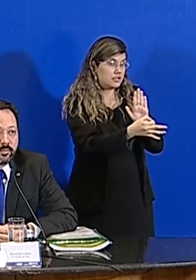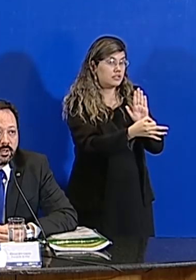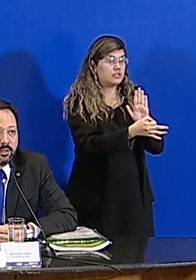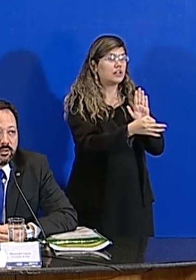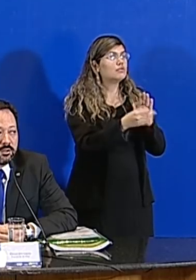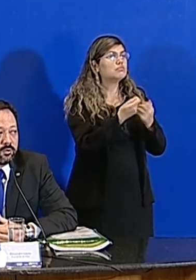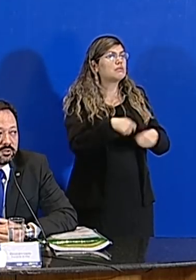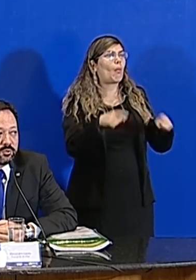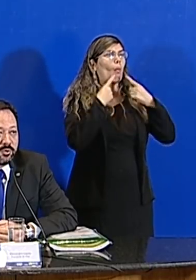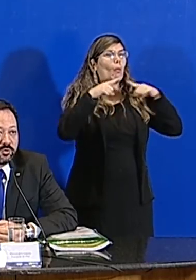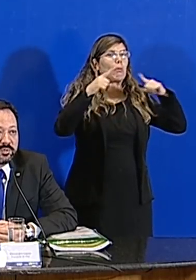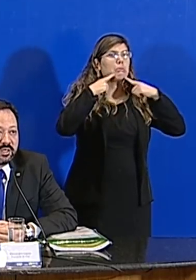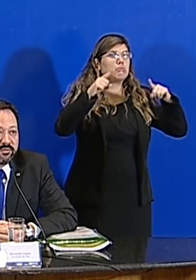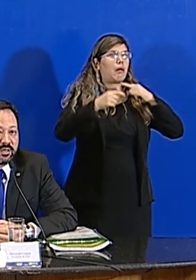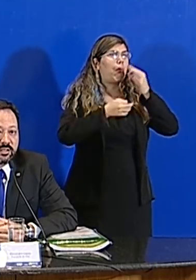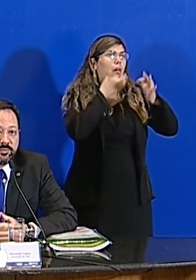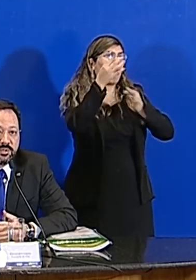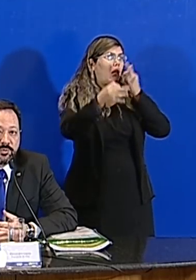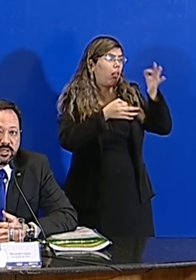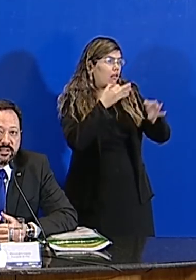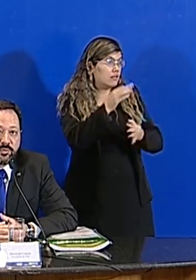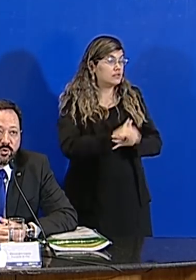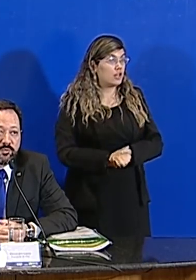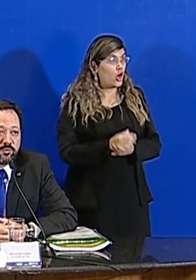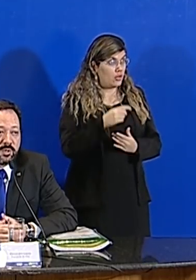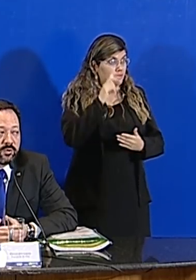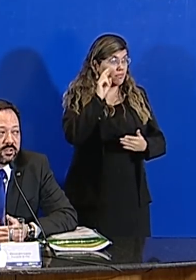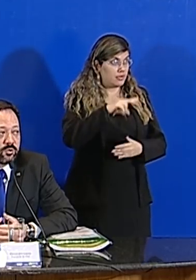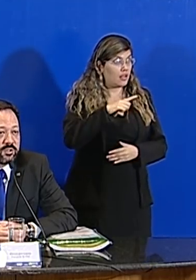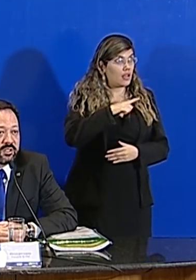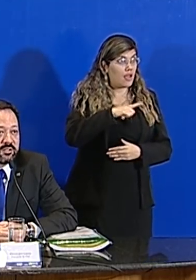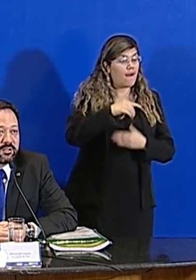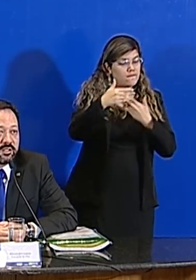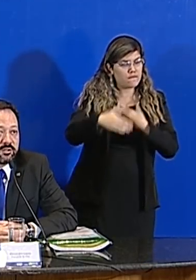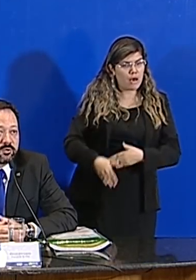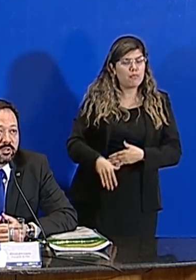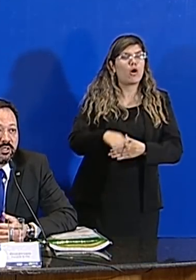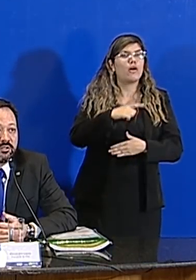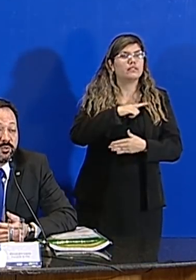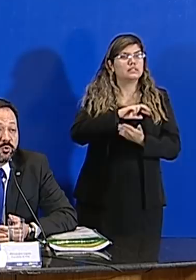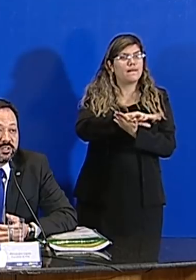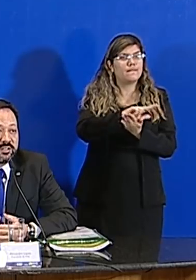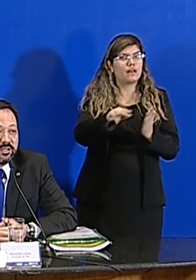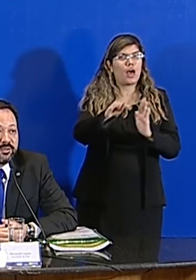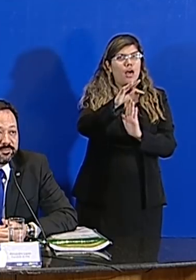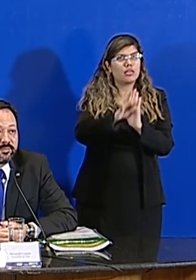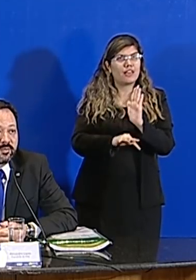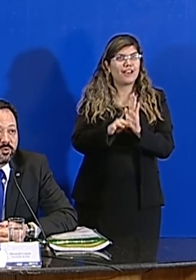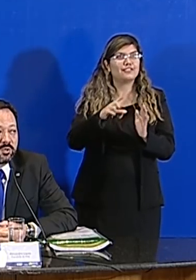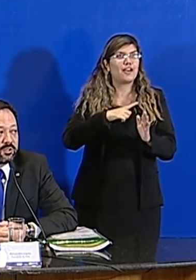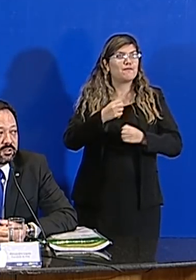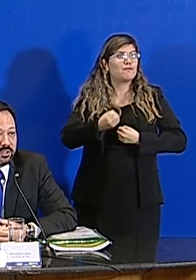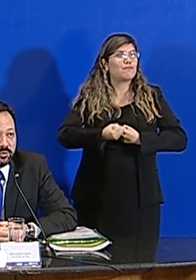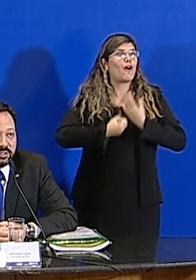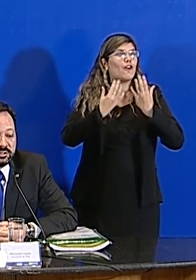polêmicas. Então, a gente pode observar que, por exemplo, nessa prova, houve uma grande quantidade de textos de poesia,